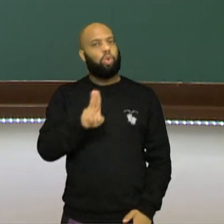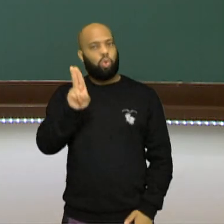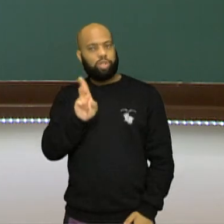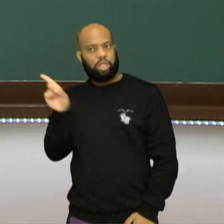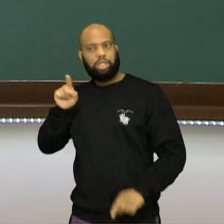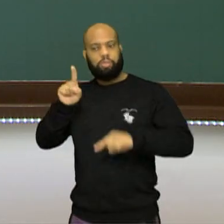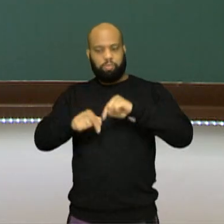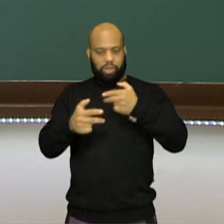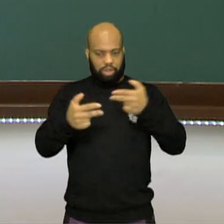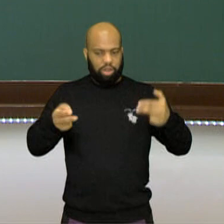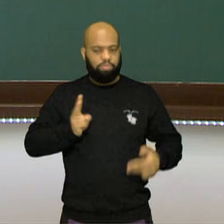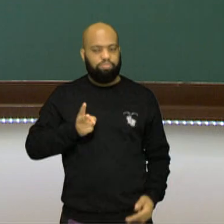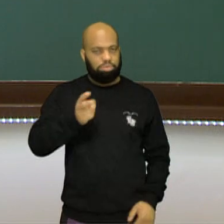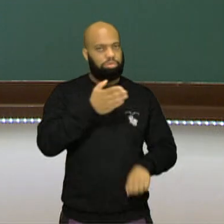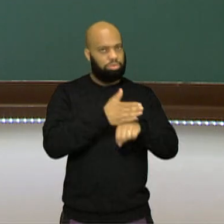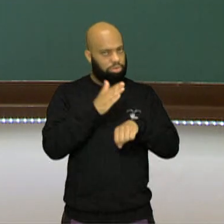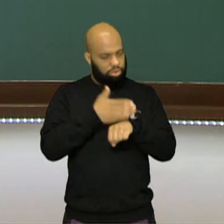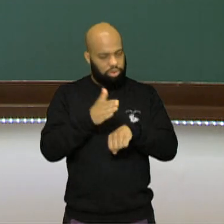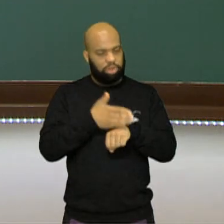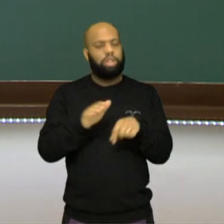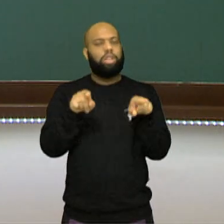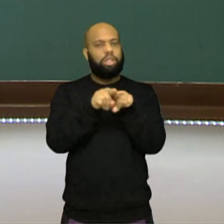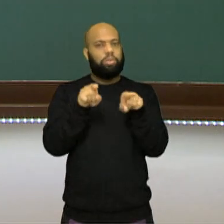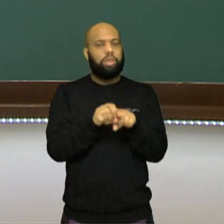material sempre para praticar.